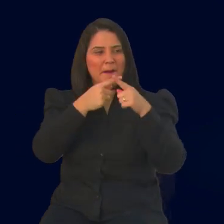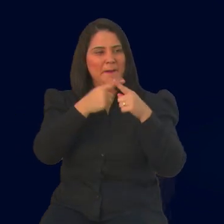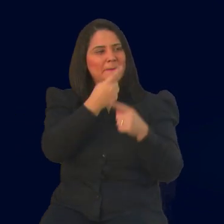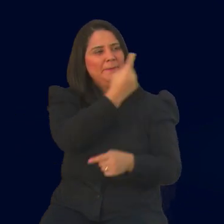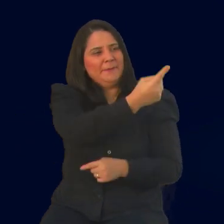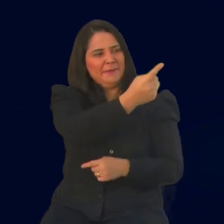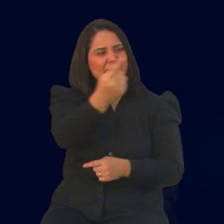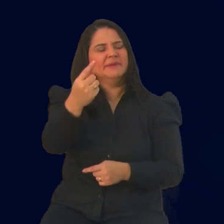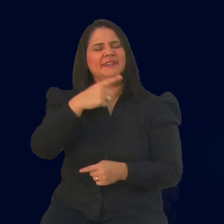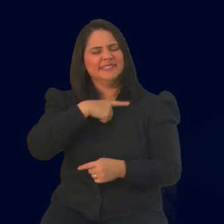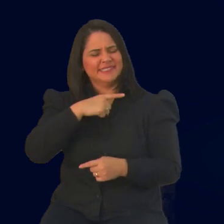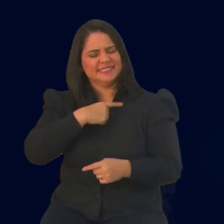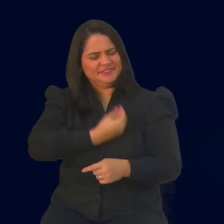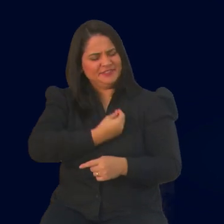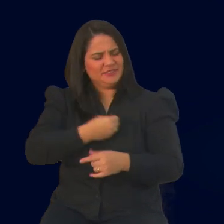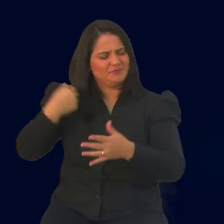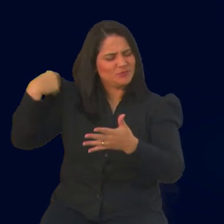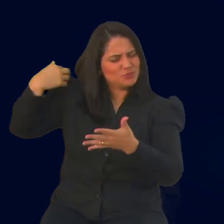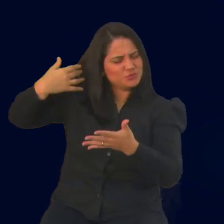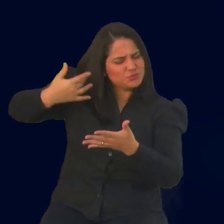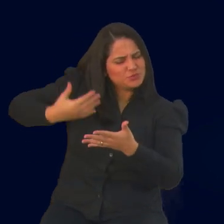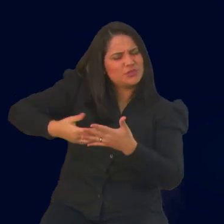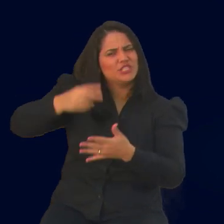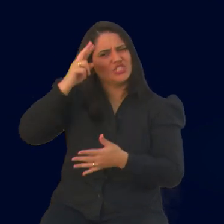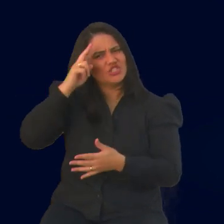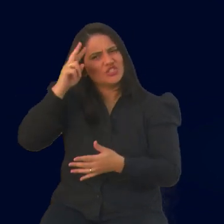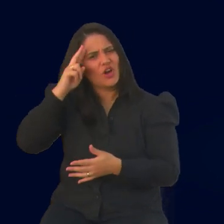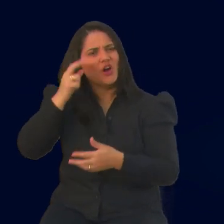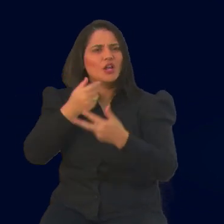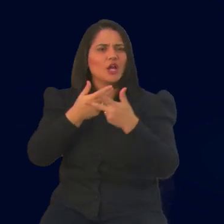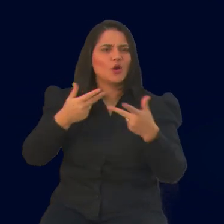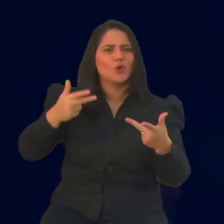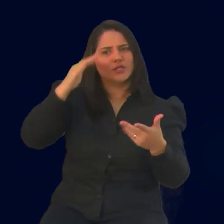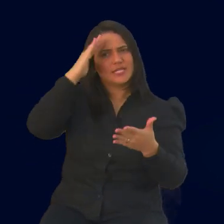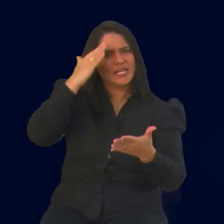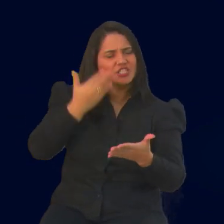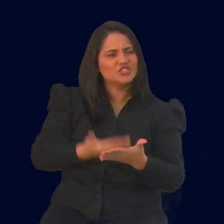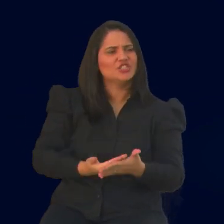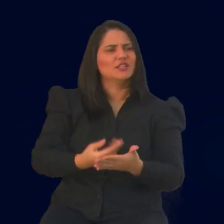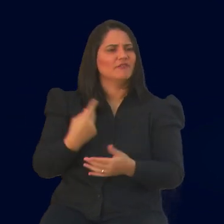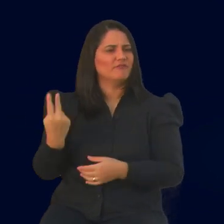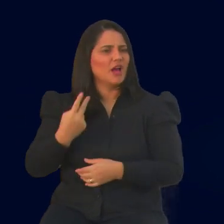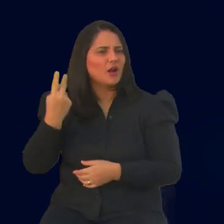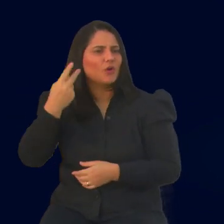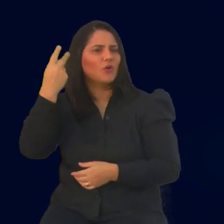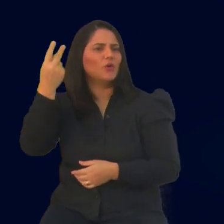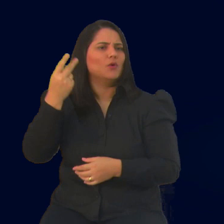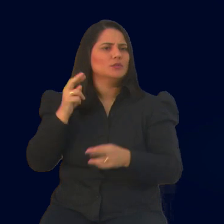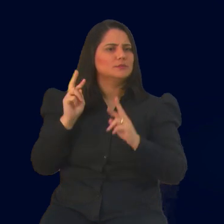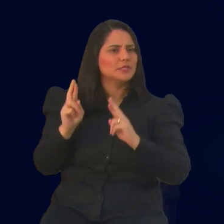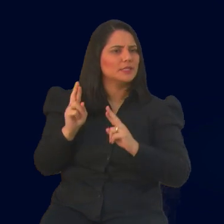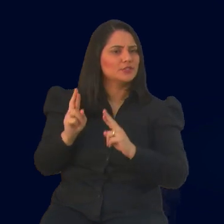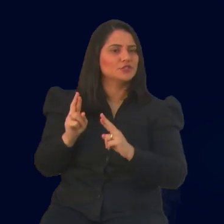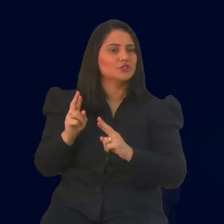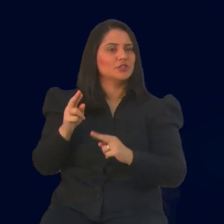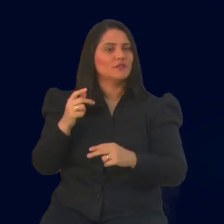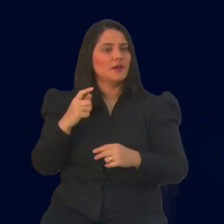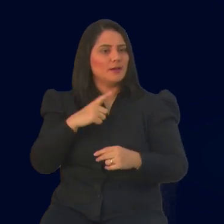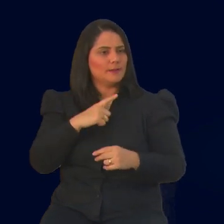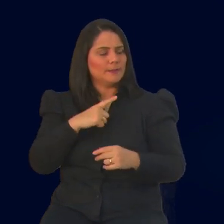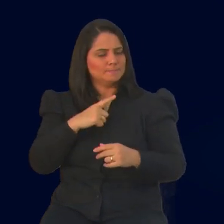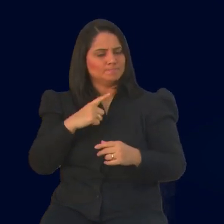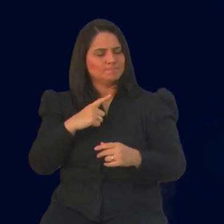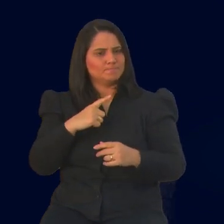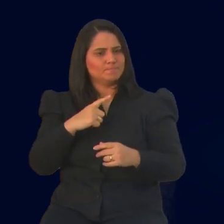vida, a sua cultura, as suas crenças, os seus valores, as suas expectativas, a sua personalidade.